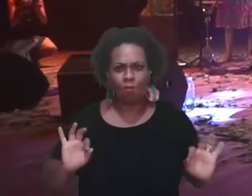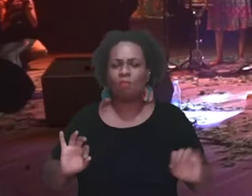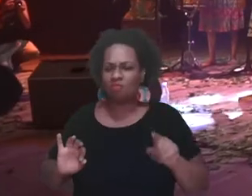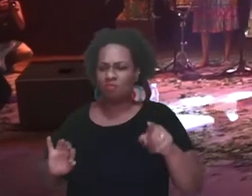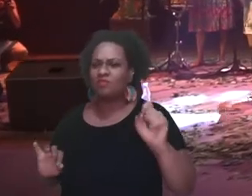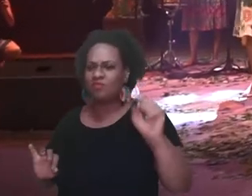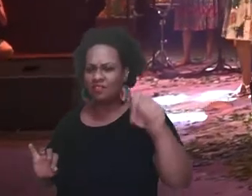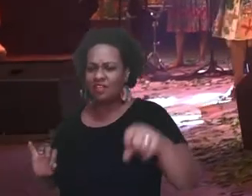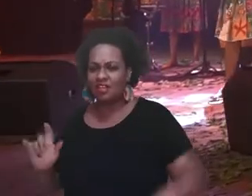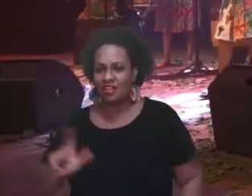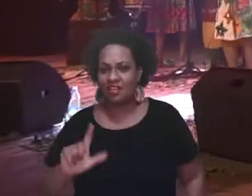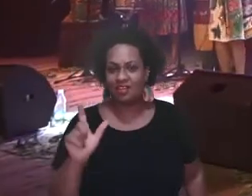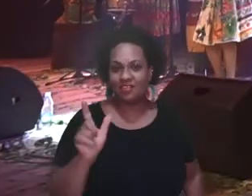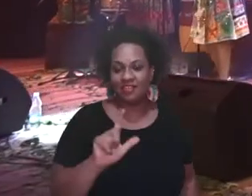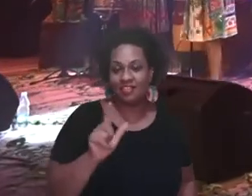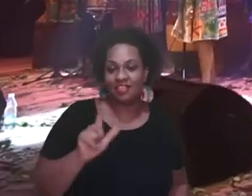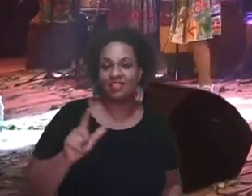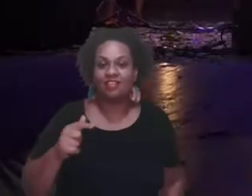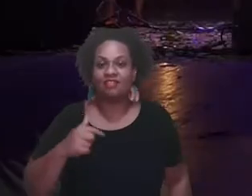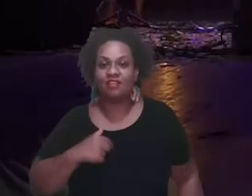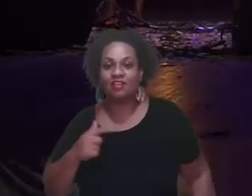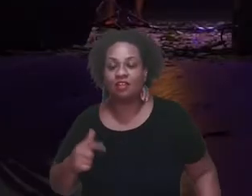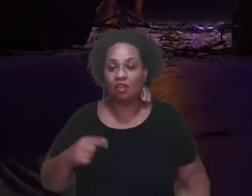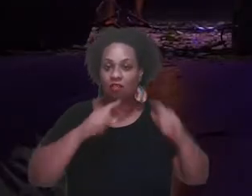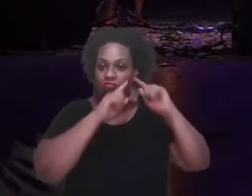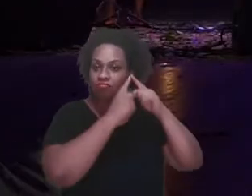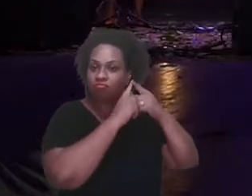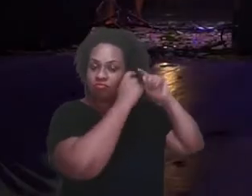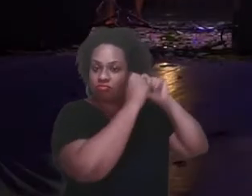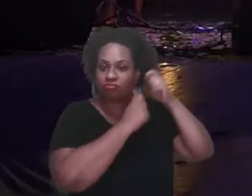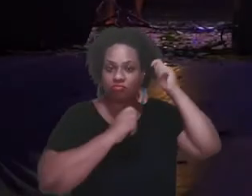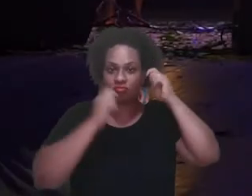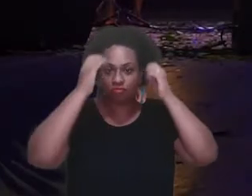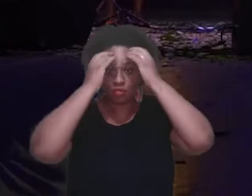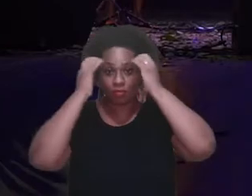fui eu foi você Lauri e